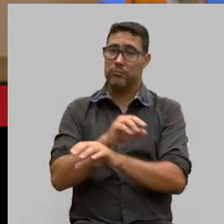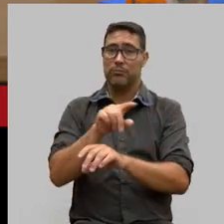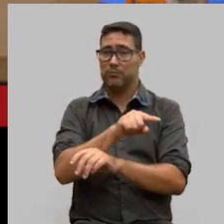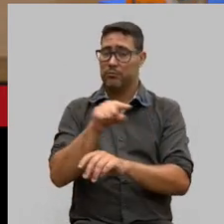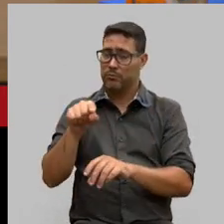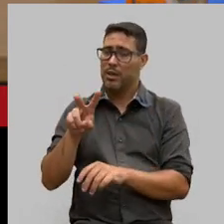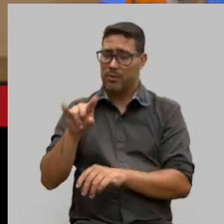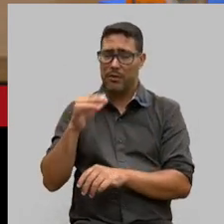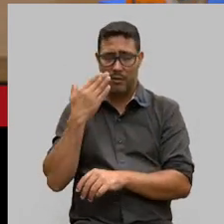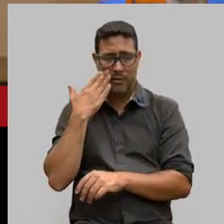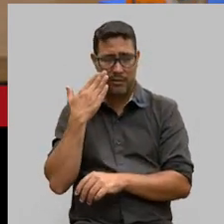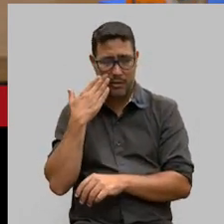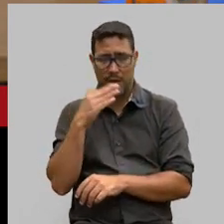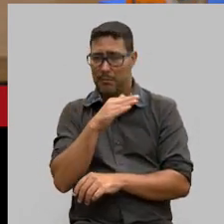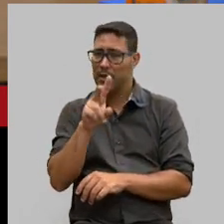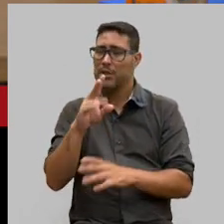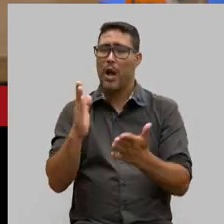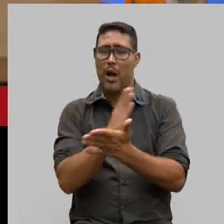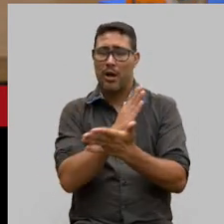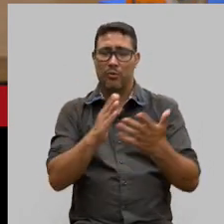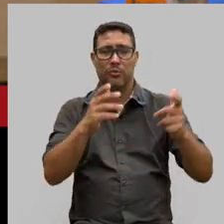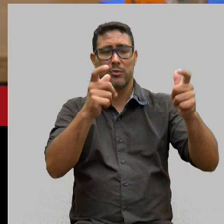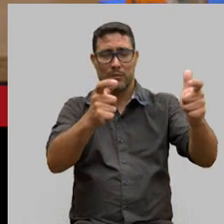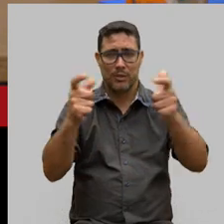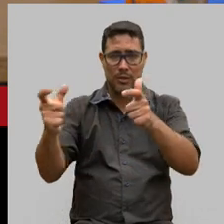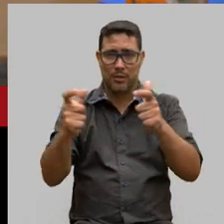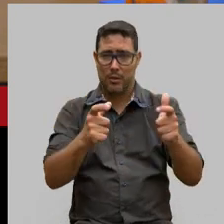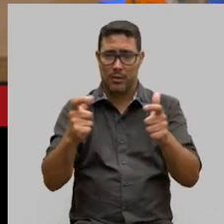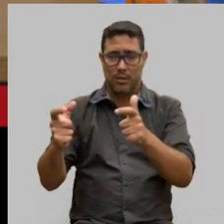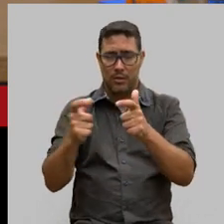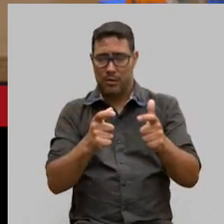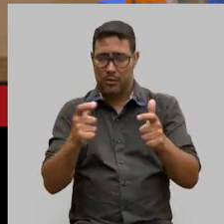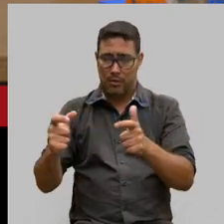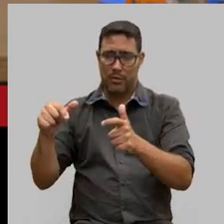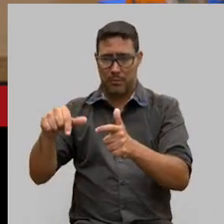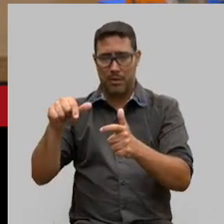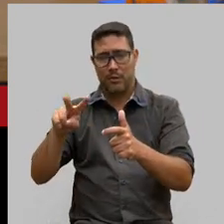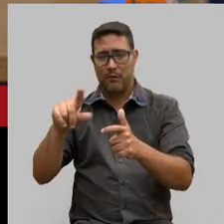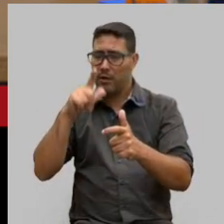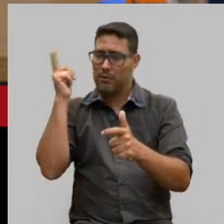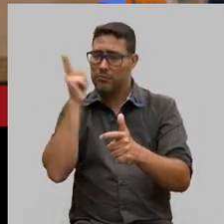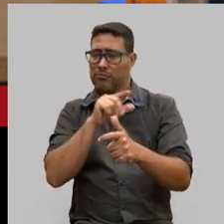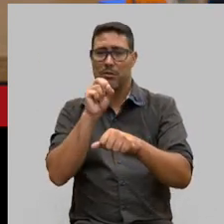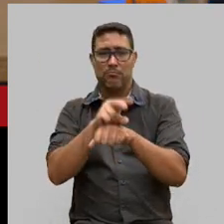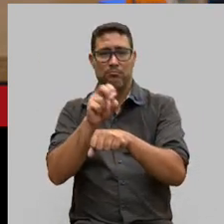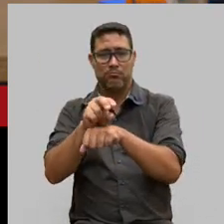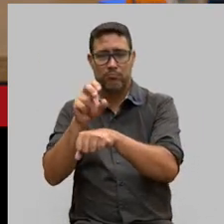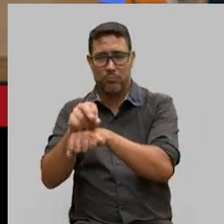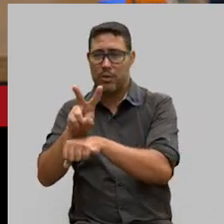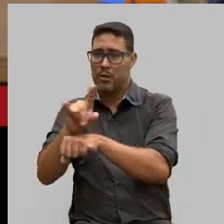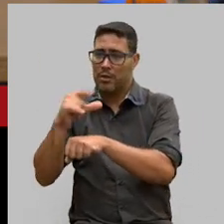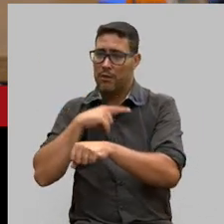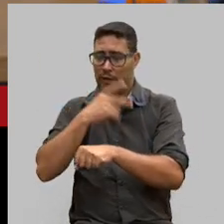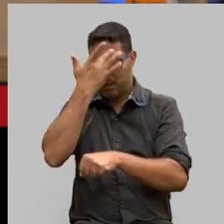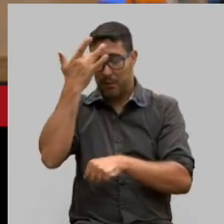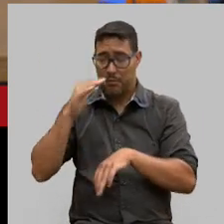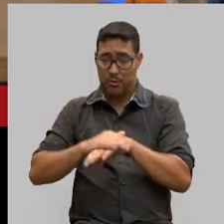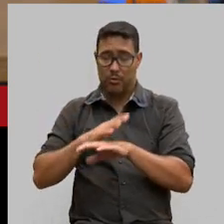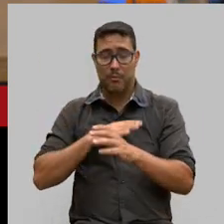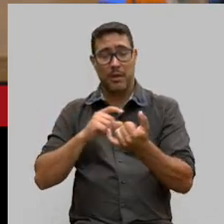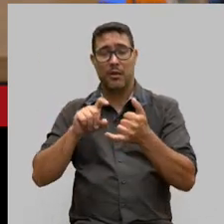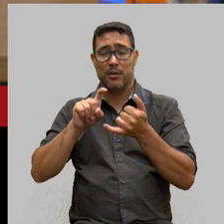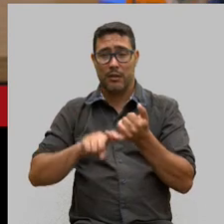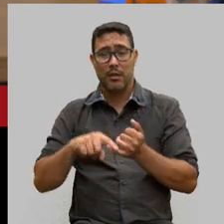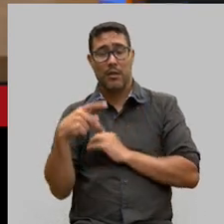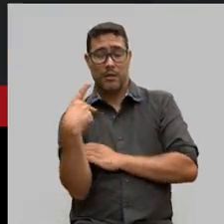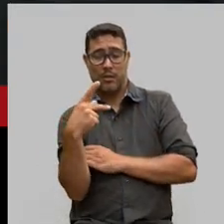sabemos de muitos espaços que estão sendo ocupados garantindo Independência e inclusão para essas pessoas